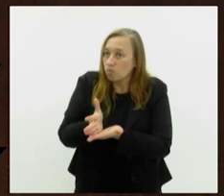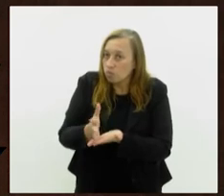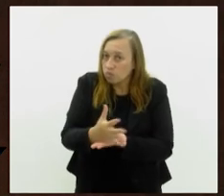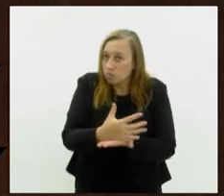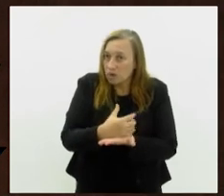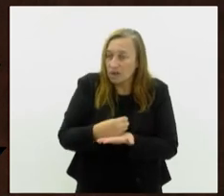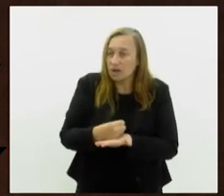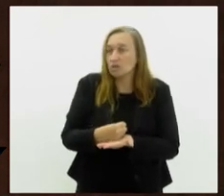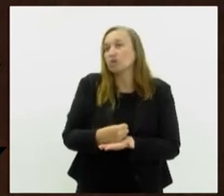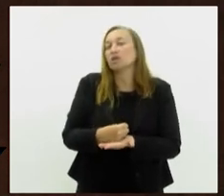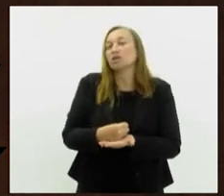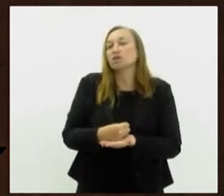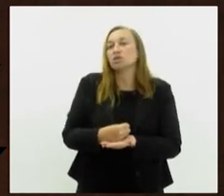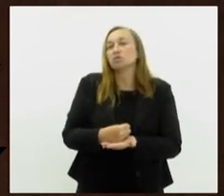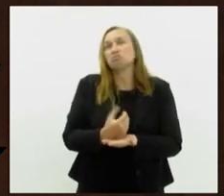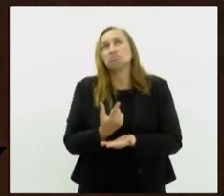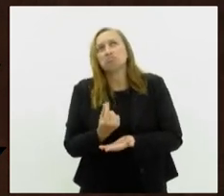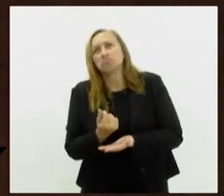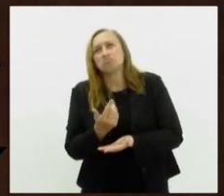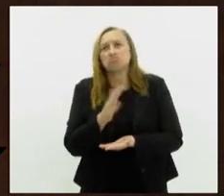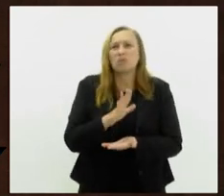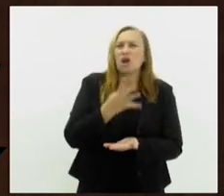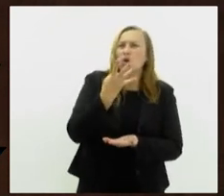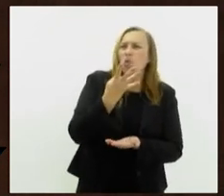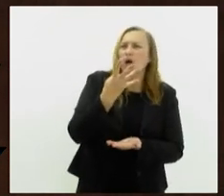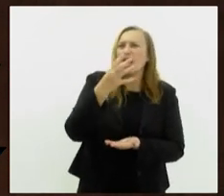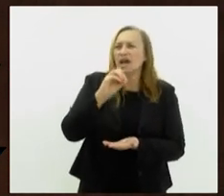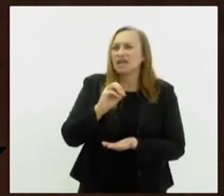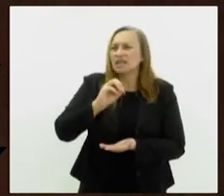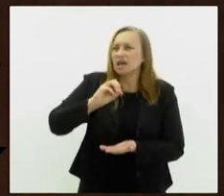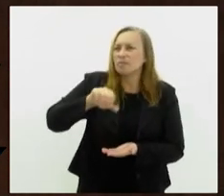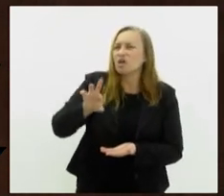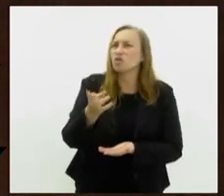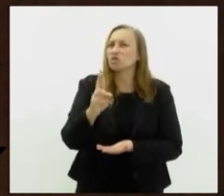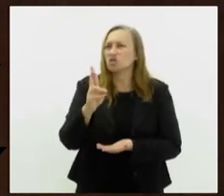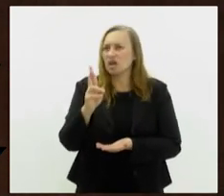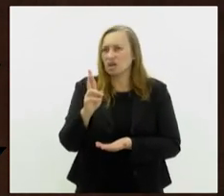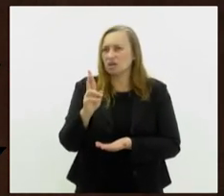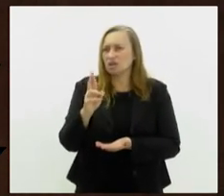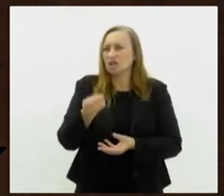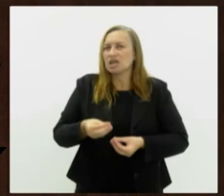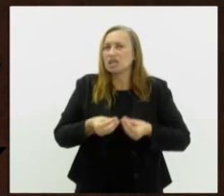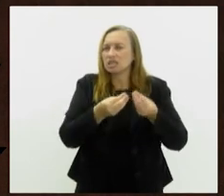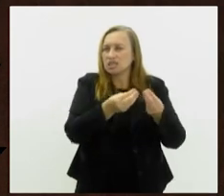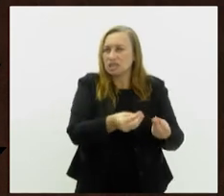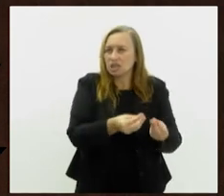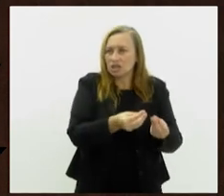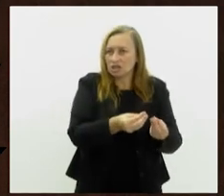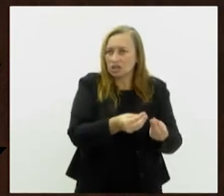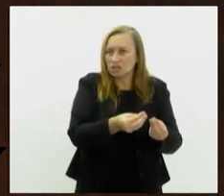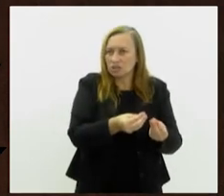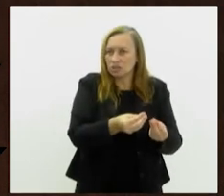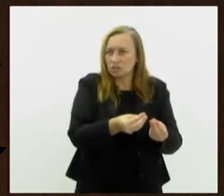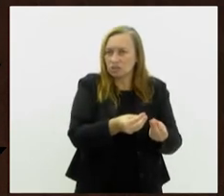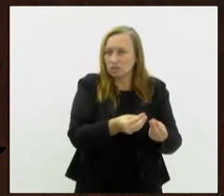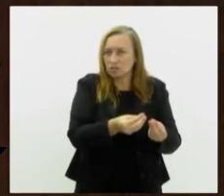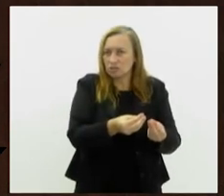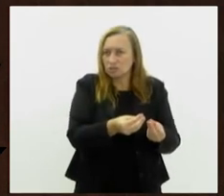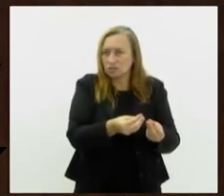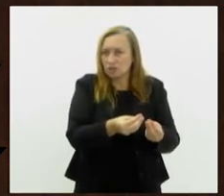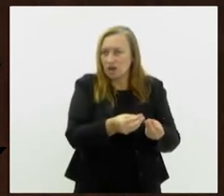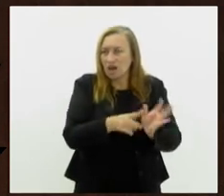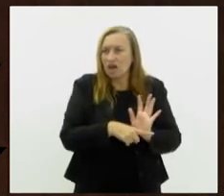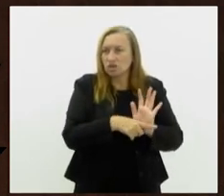arrecadação, renunciou no valor de 40 bilhões de reais, dando benefícios a empresas